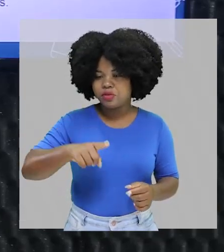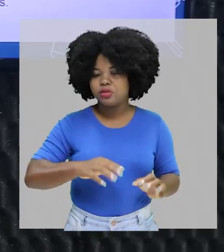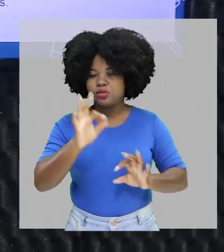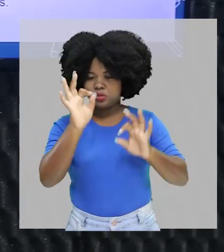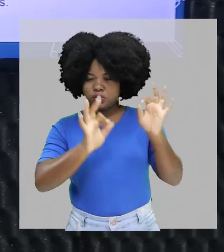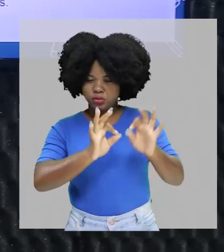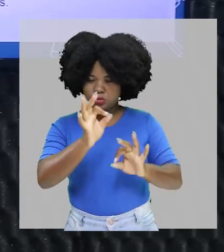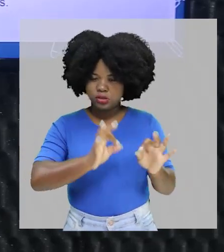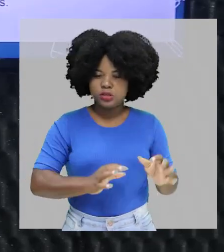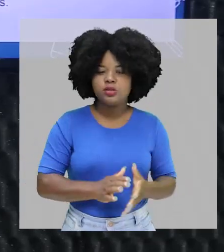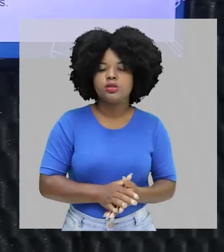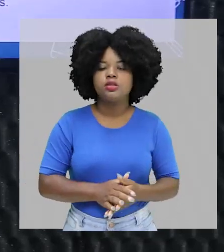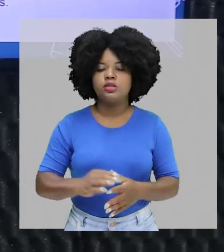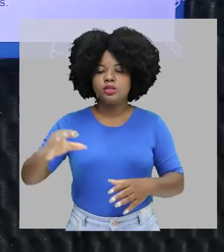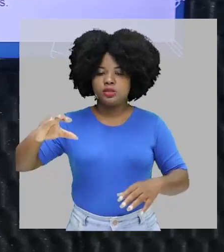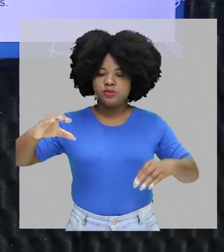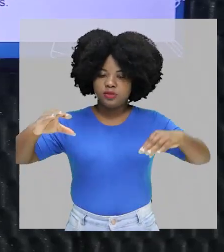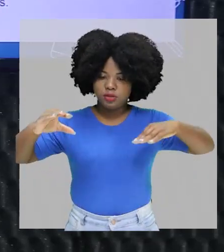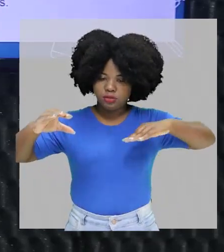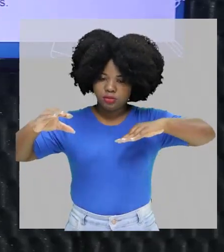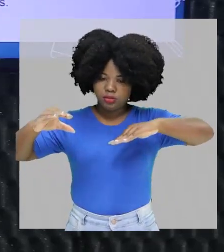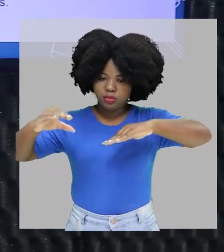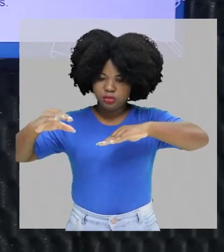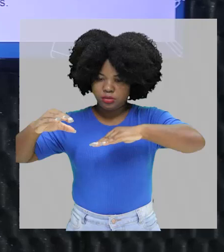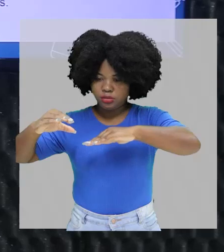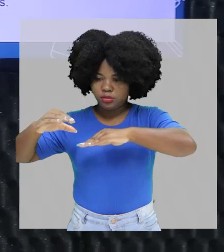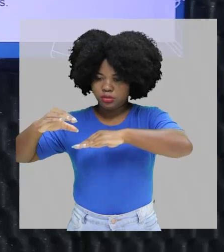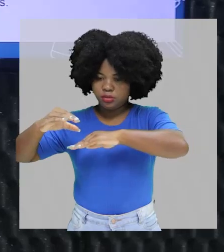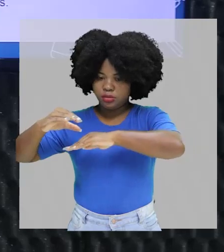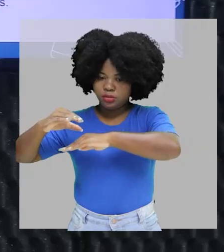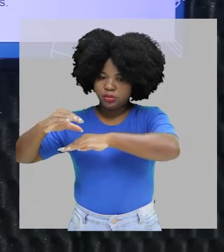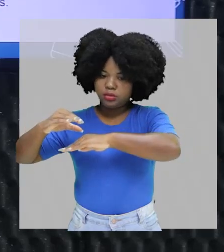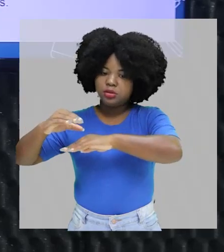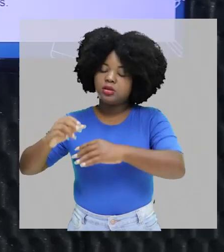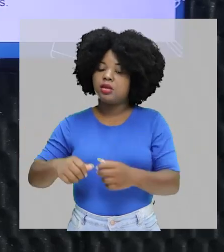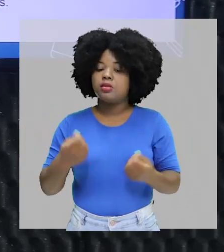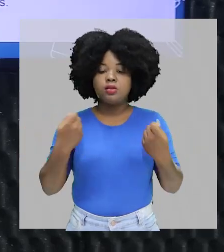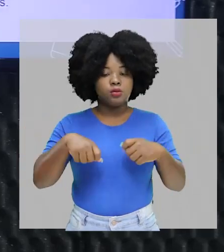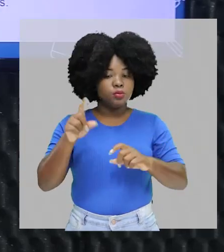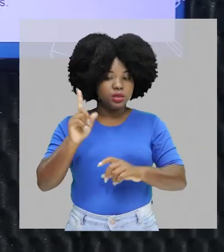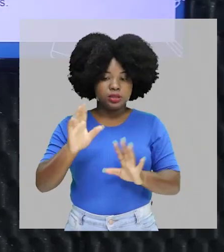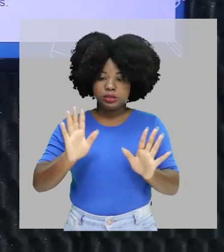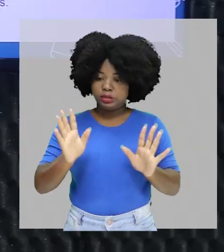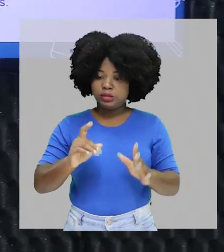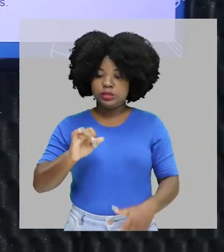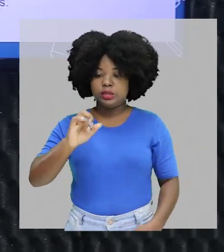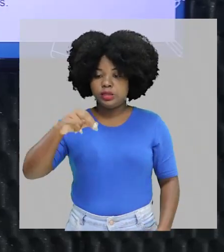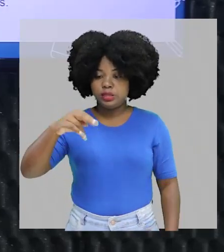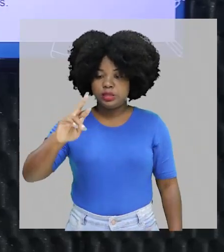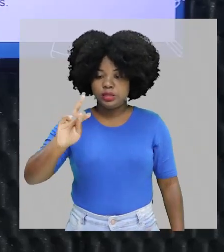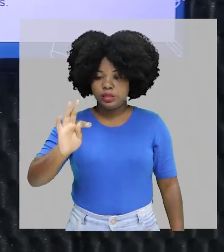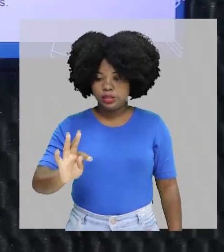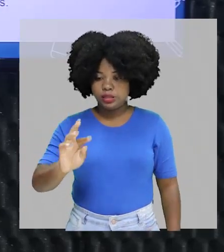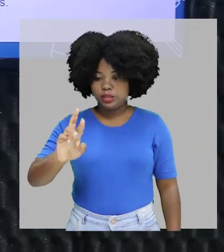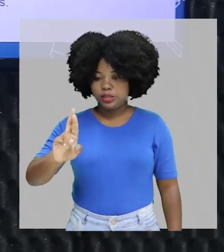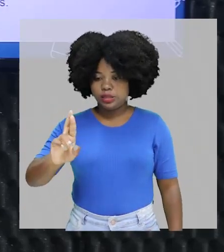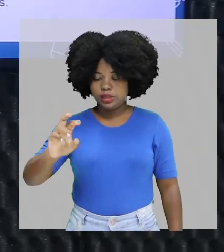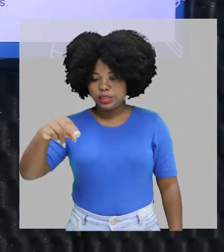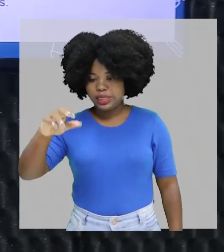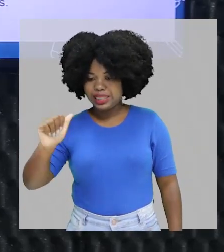tempo, algumas horas, você é liberado, você não precisa ficar internado. As sessões de radioterapia são